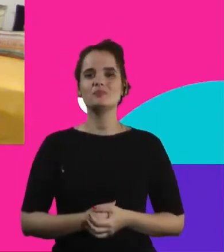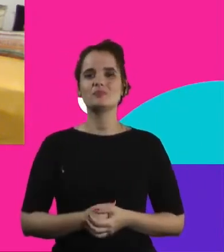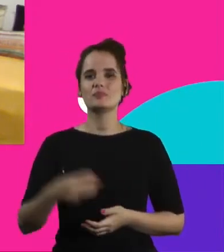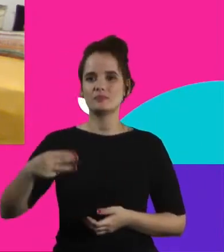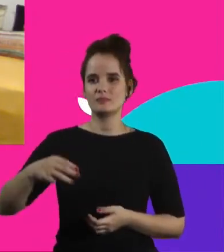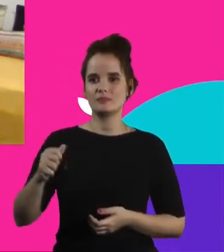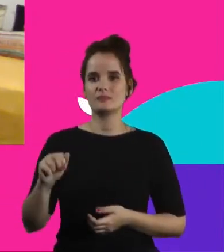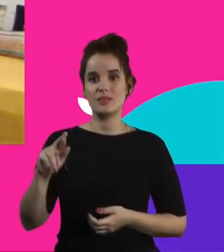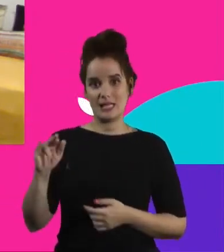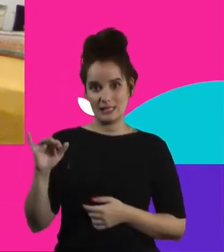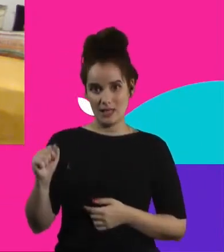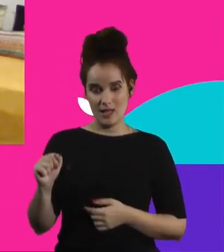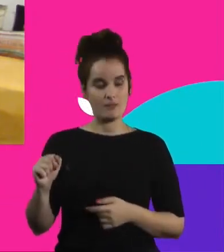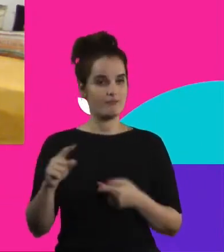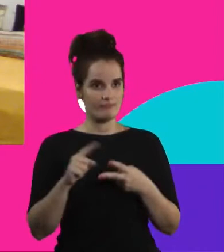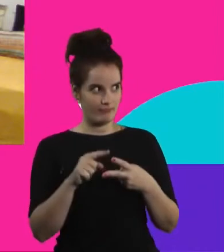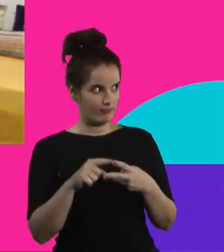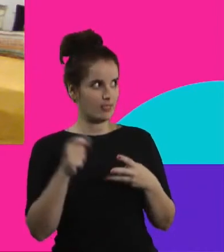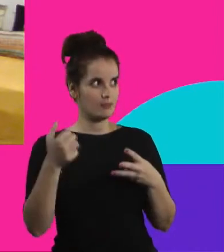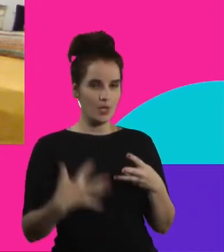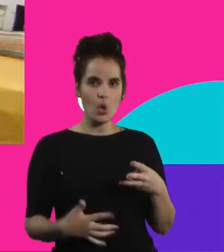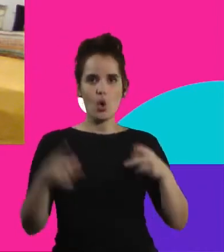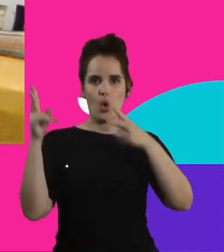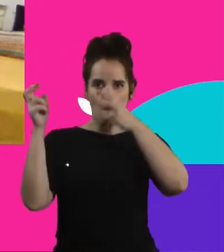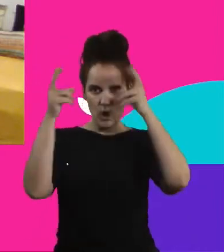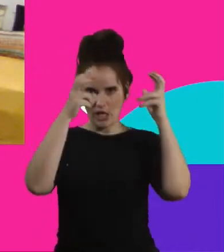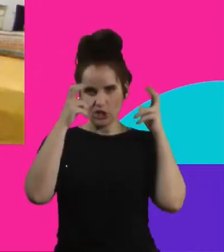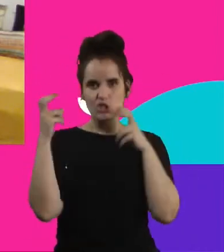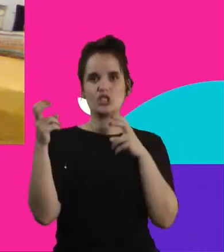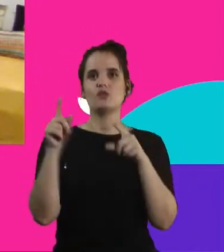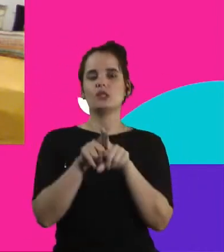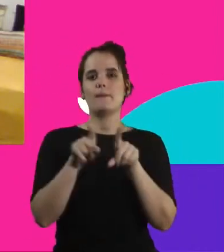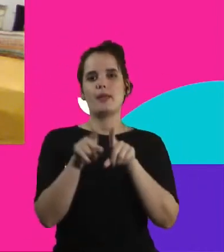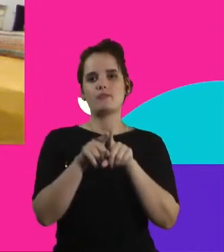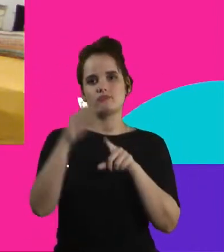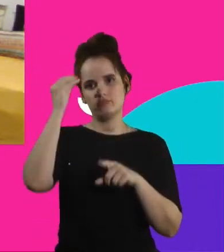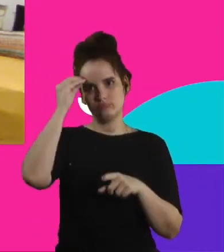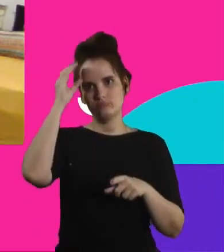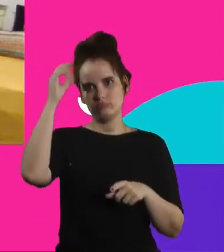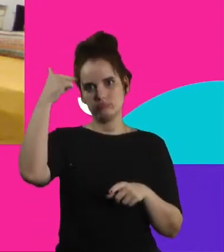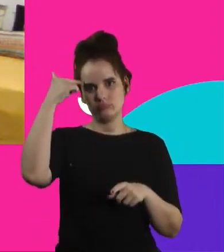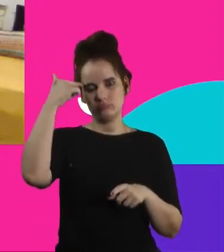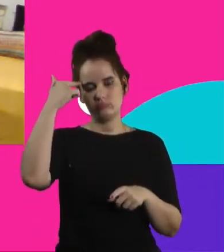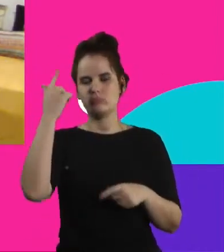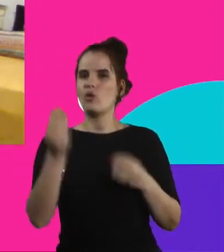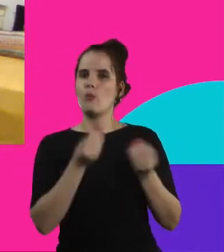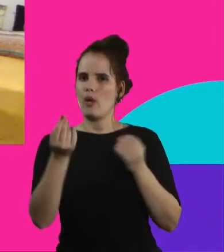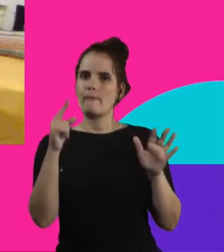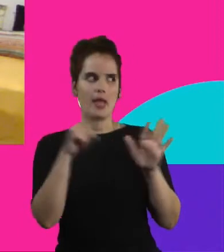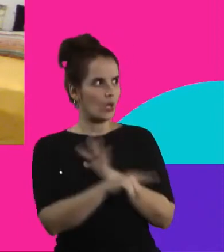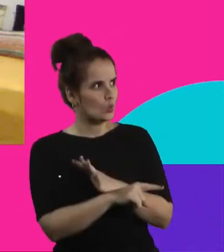falou sobre os vieses, né? Os vieses cognitivos, os vieses inconscientes, e veio uma pergunta aqui também muito bacana, a gente já vai entrando aqui para a